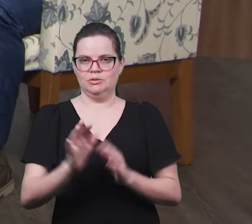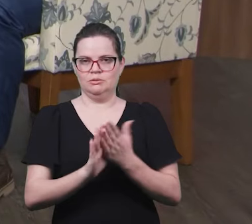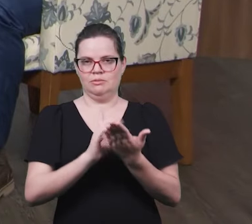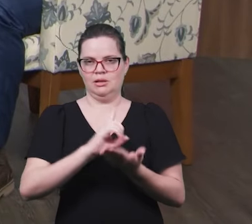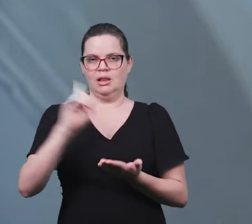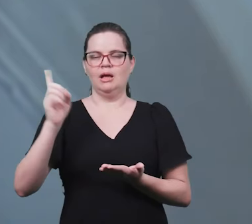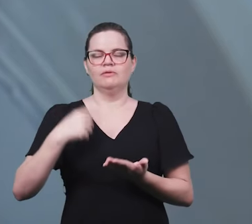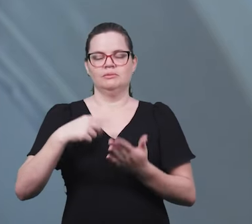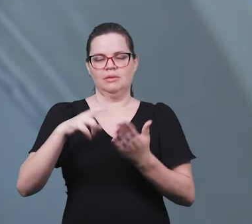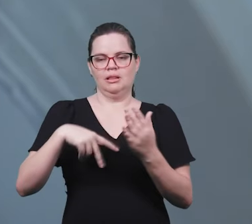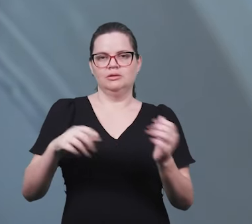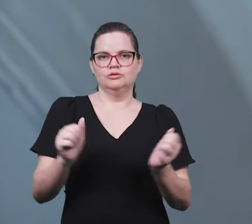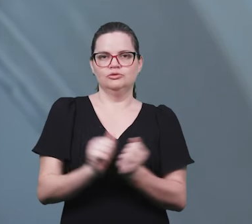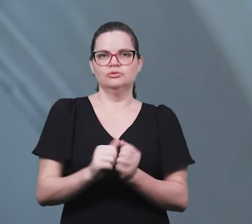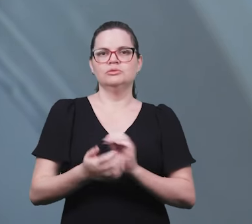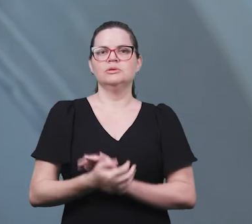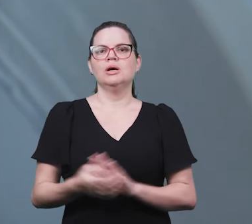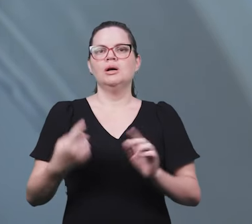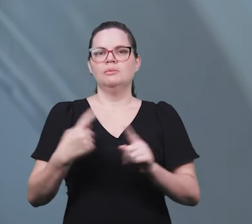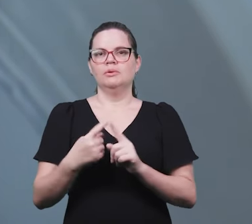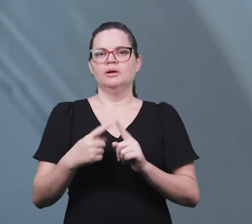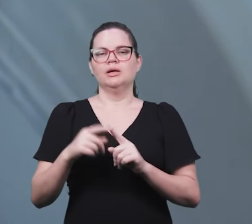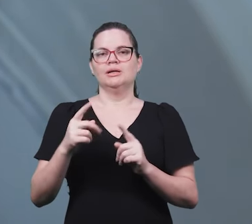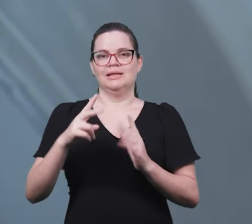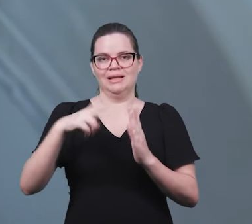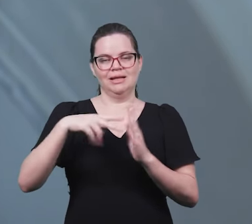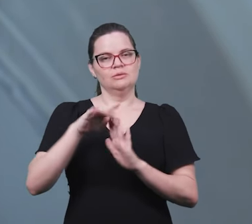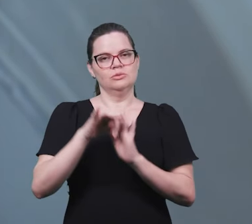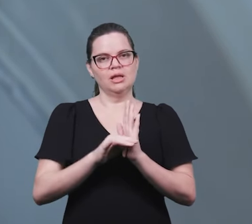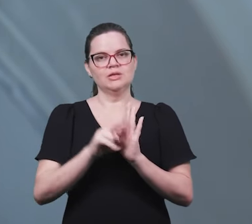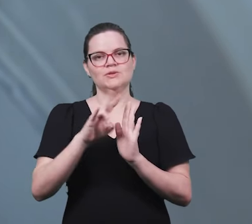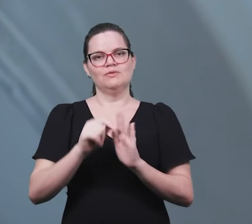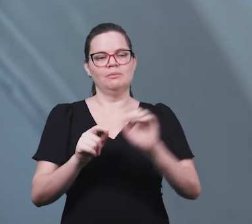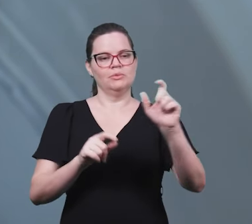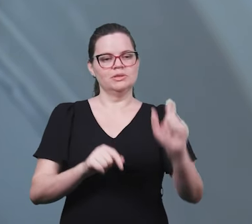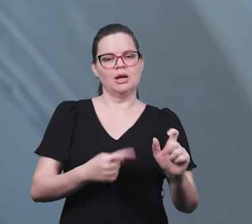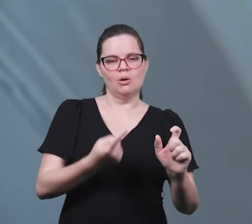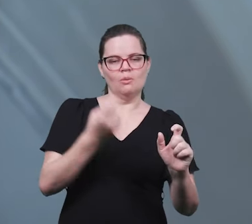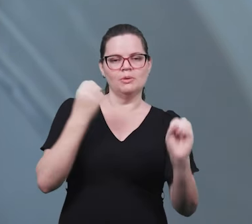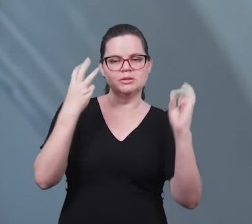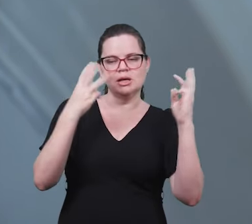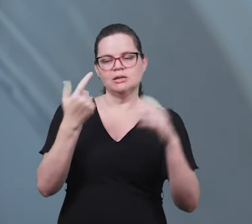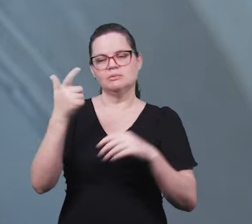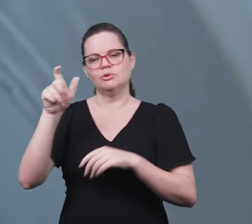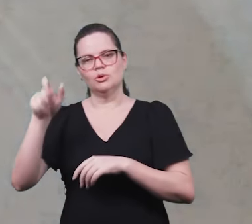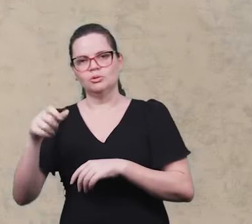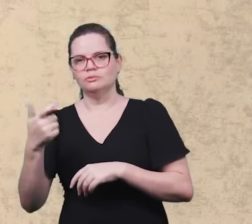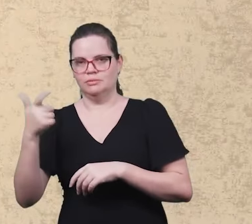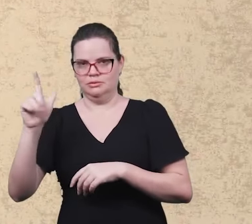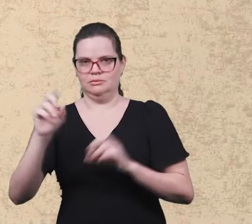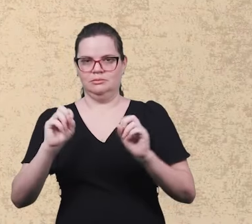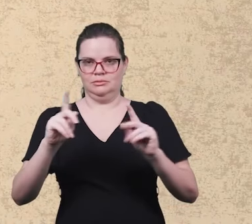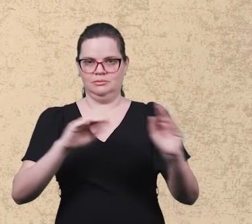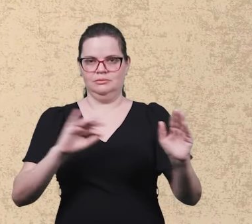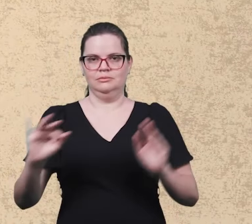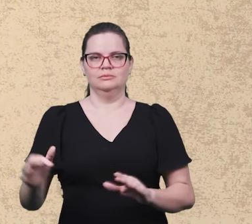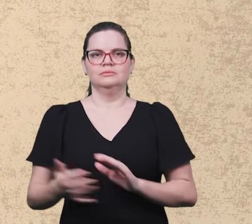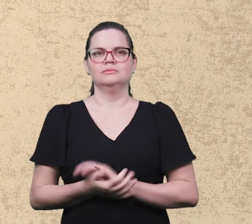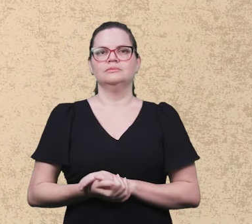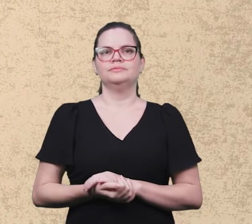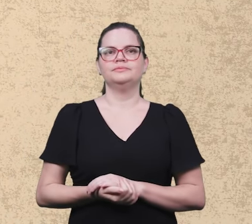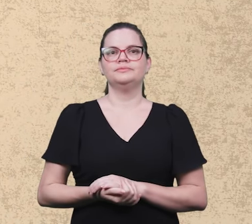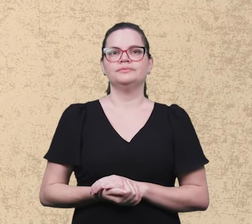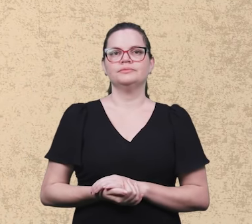frente, nós vamos falar da figura de um, da figura de outro, mas em Êxodo 4, 28, diz assim: E